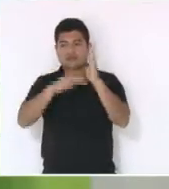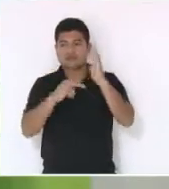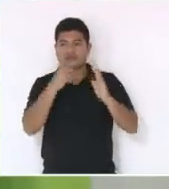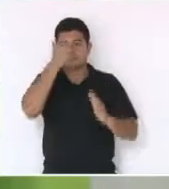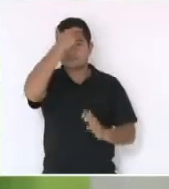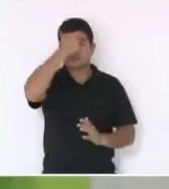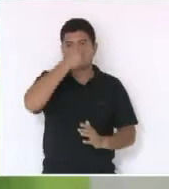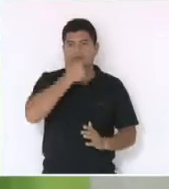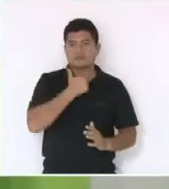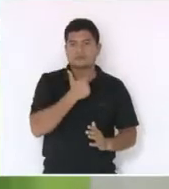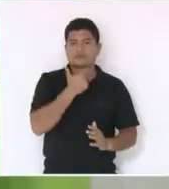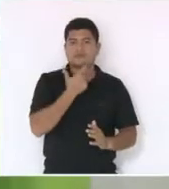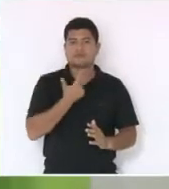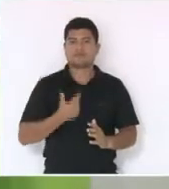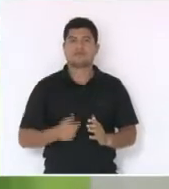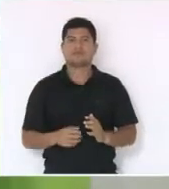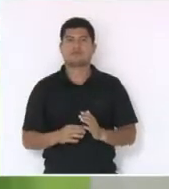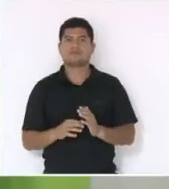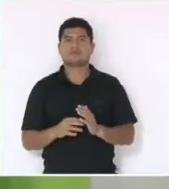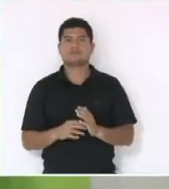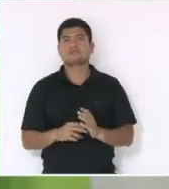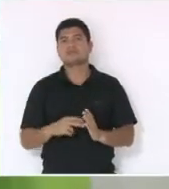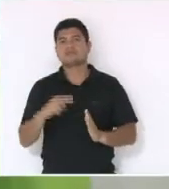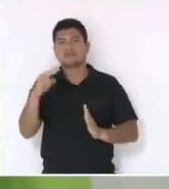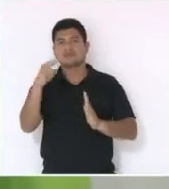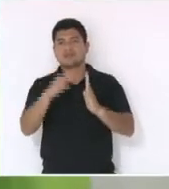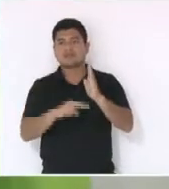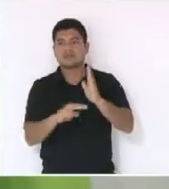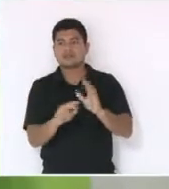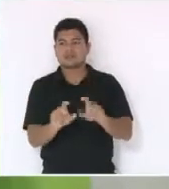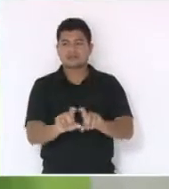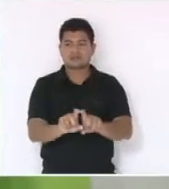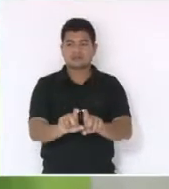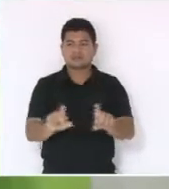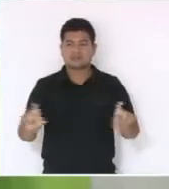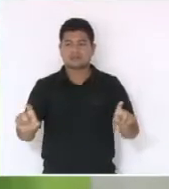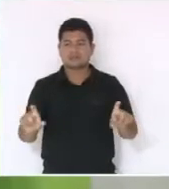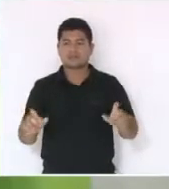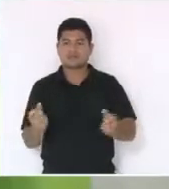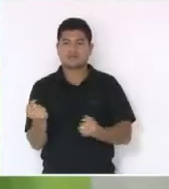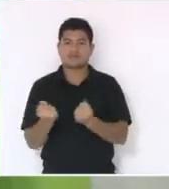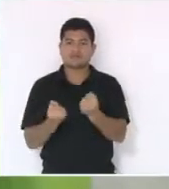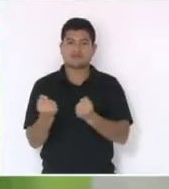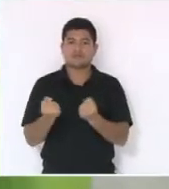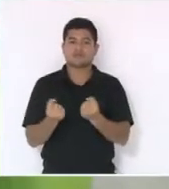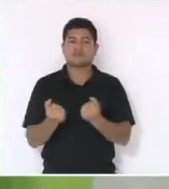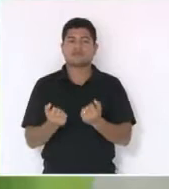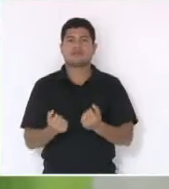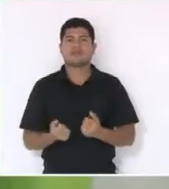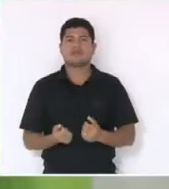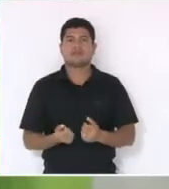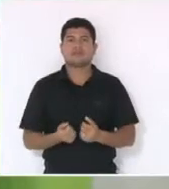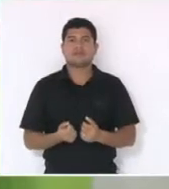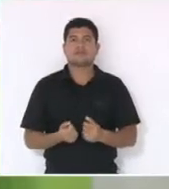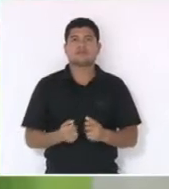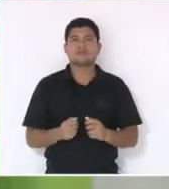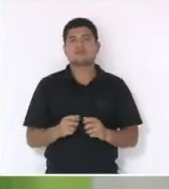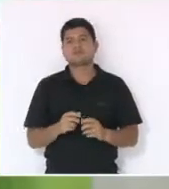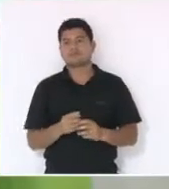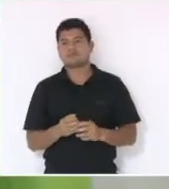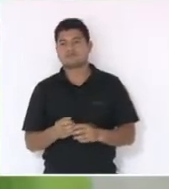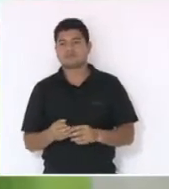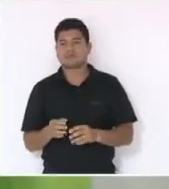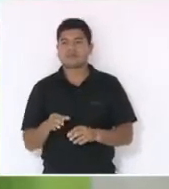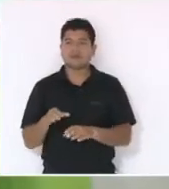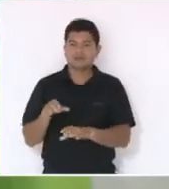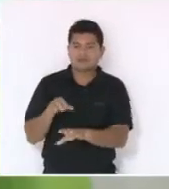fazer leitura de placas de veículos, de fazer acompanhamento de veículos. Hoje